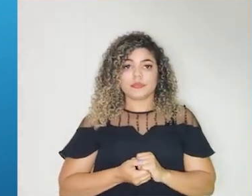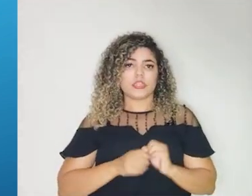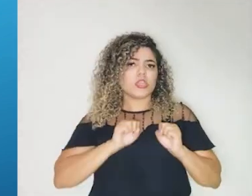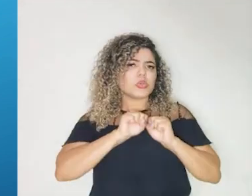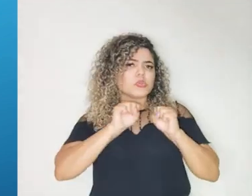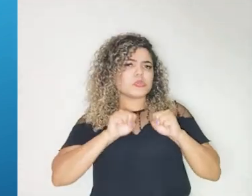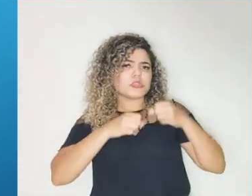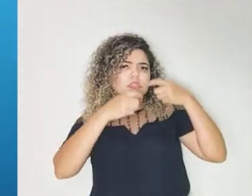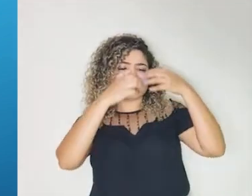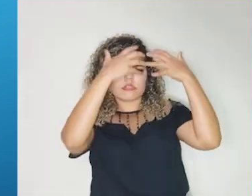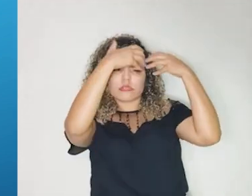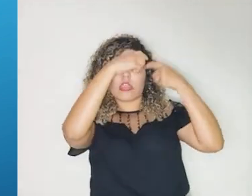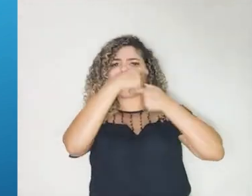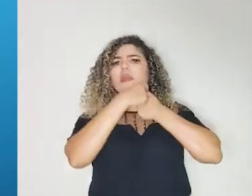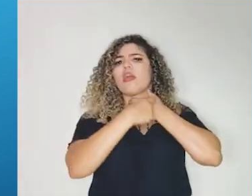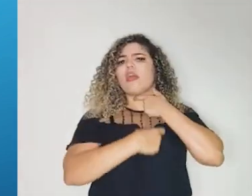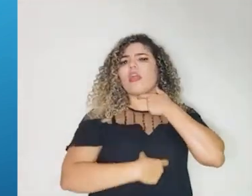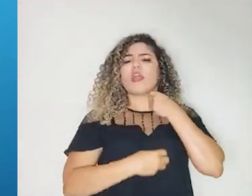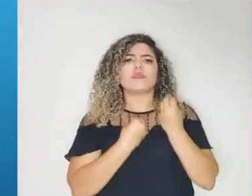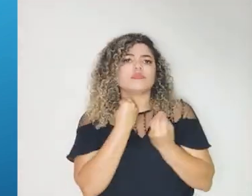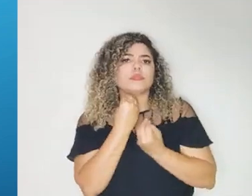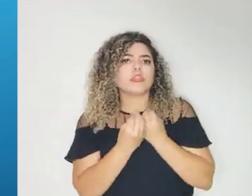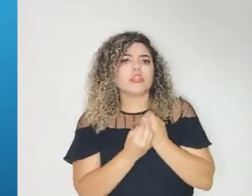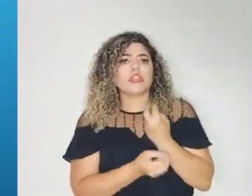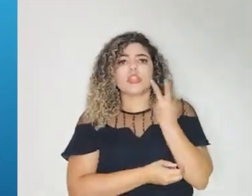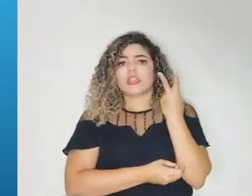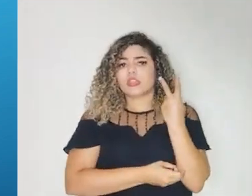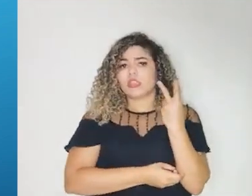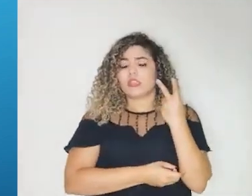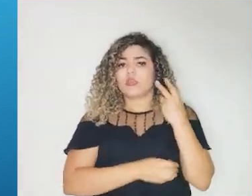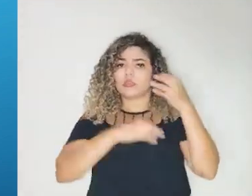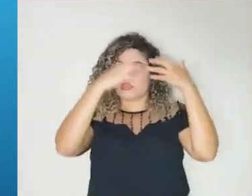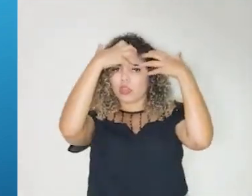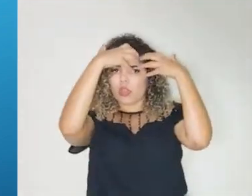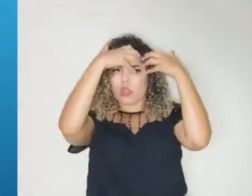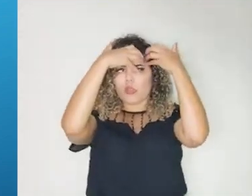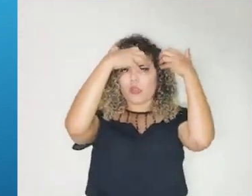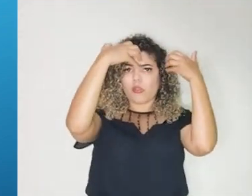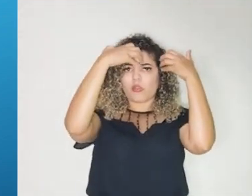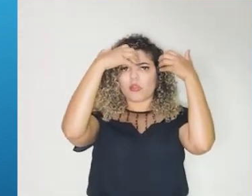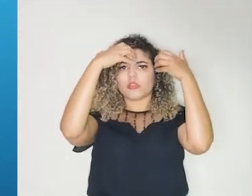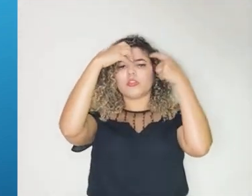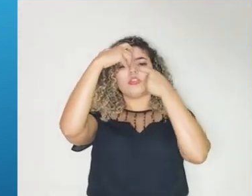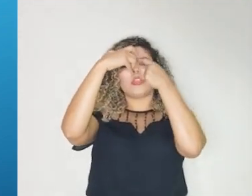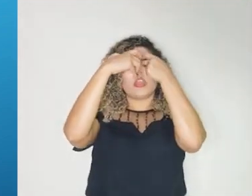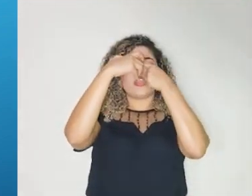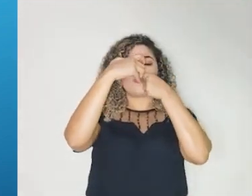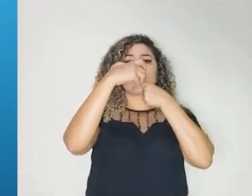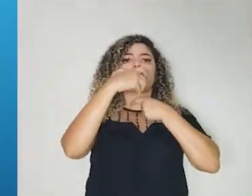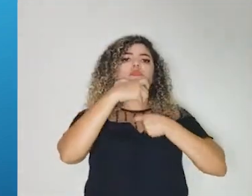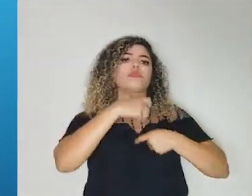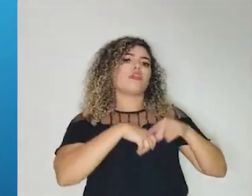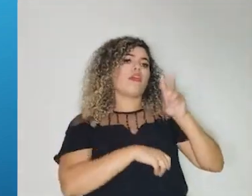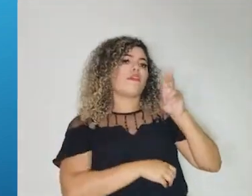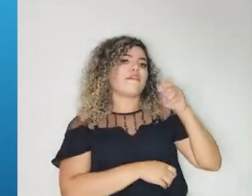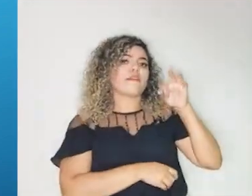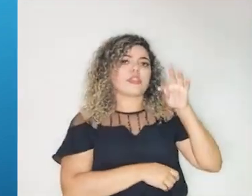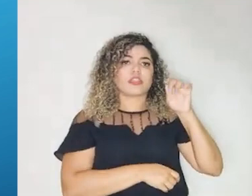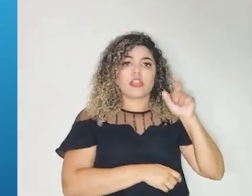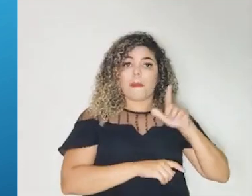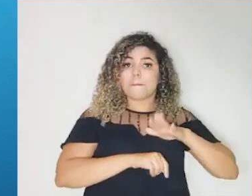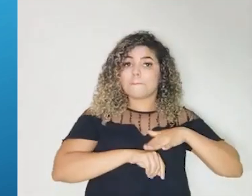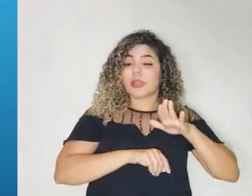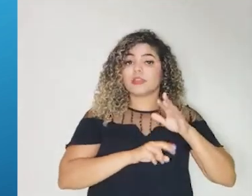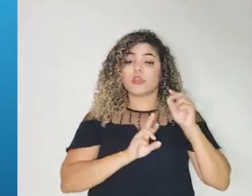Sistema nervoso é um sistema nervoso formado por dois gânglios centrais e com cordão nervoso ventral. Aqui nós temos mais uma